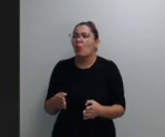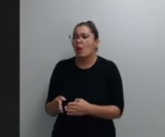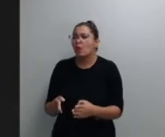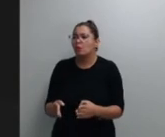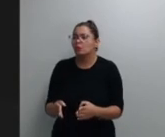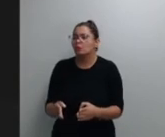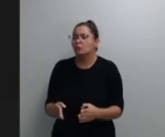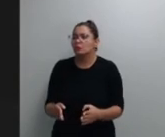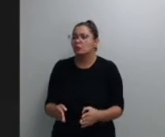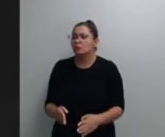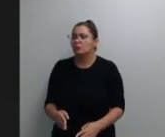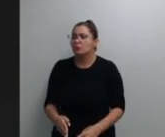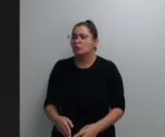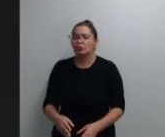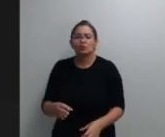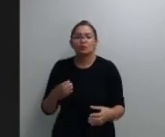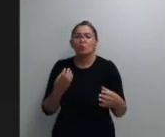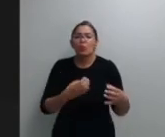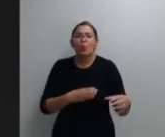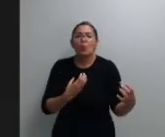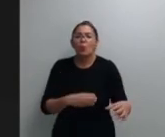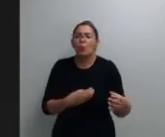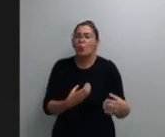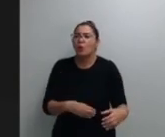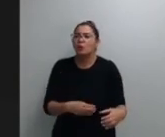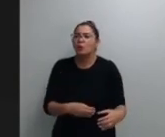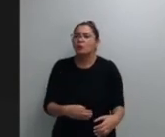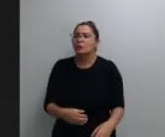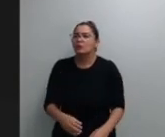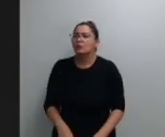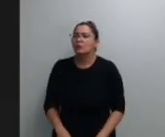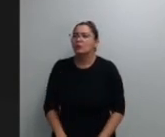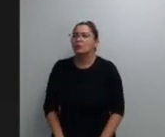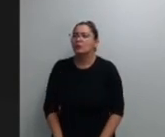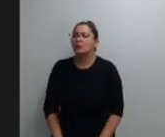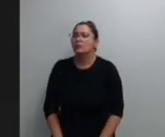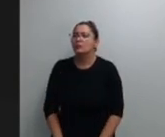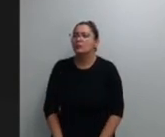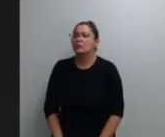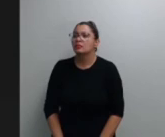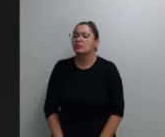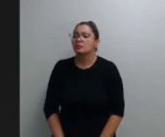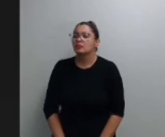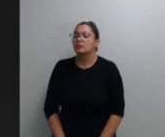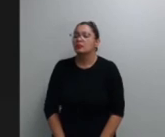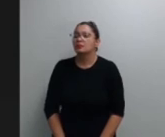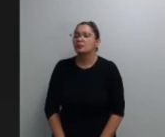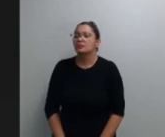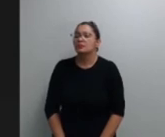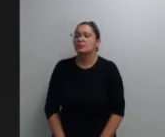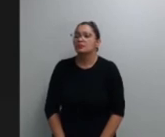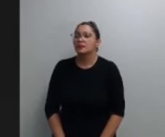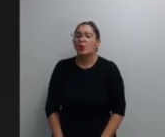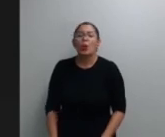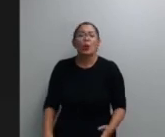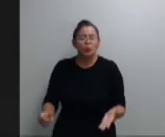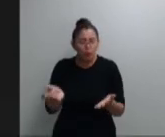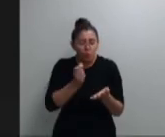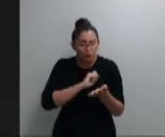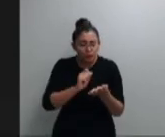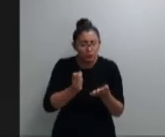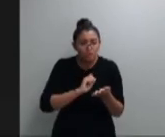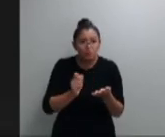reclassificação de um concurso eu até no comentário não sei se vossas excelências puderam ler eu até registrei aqui